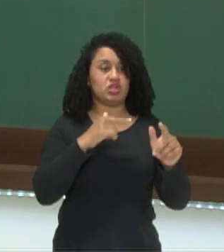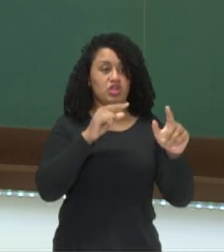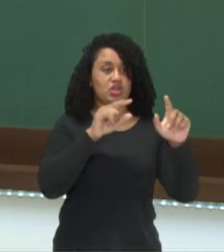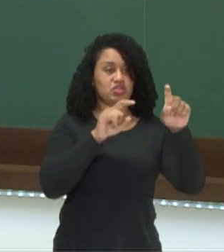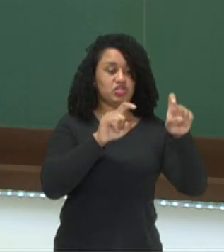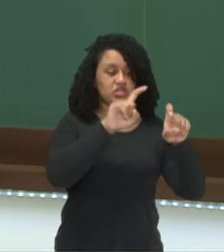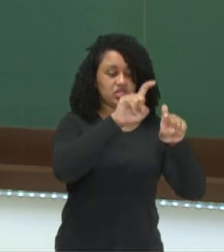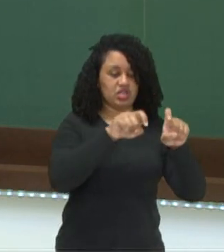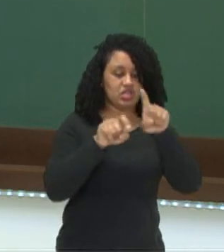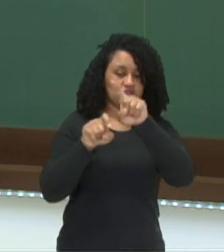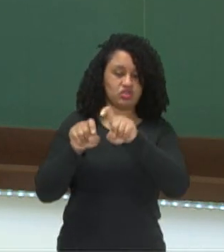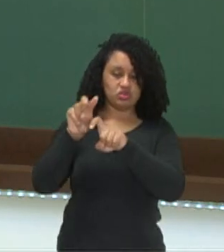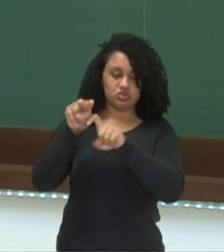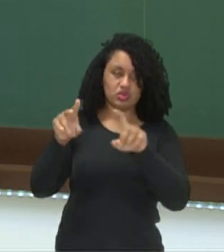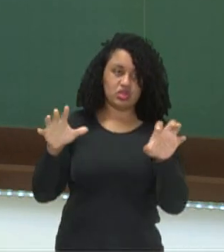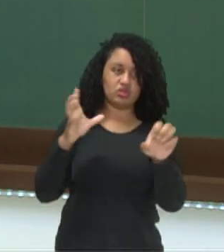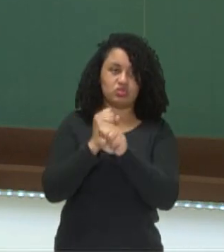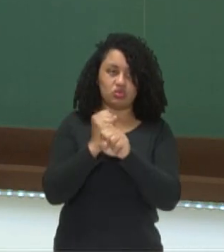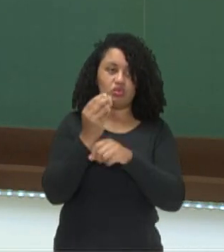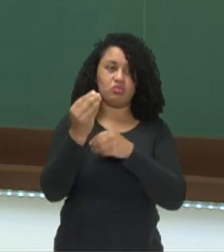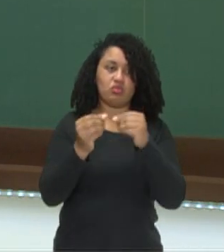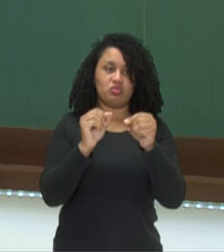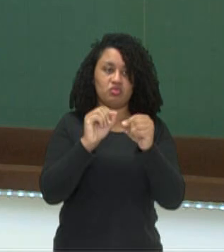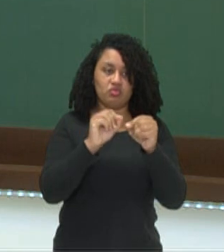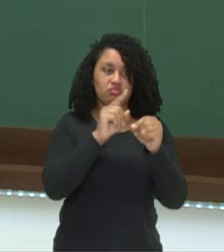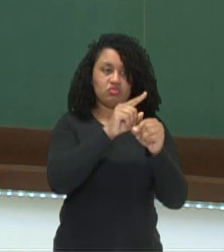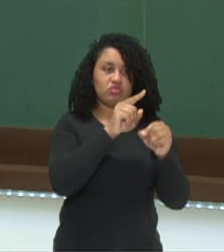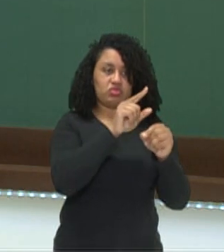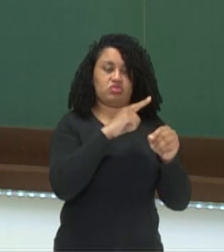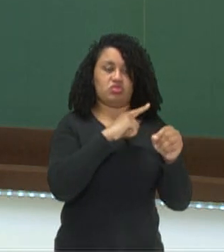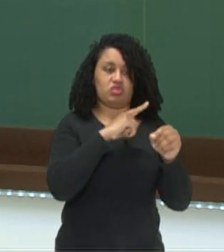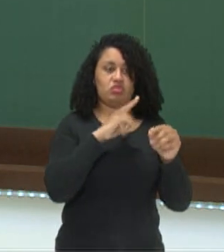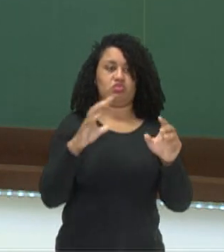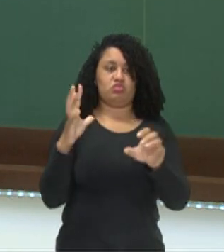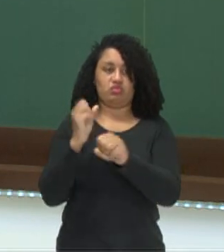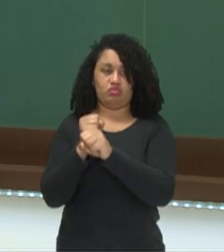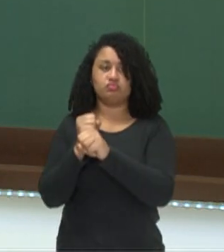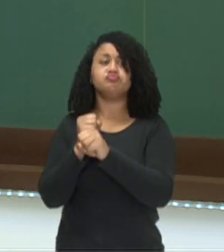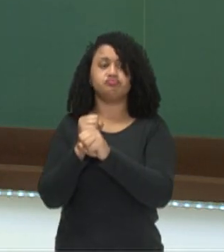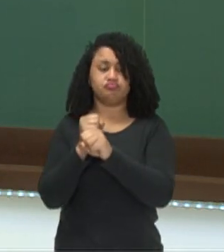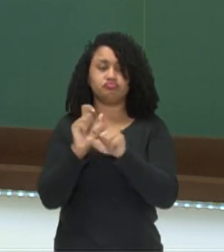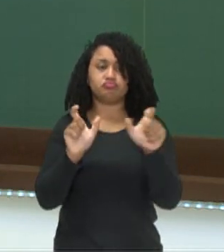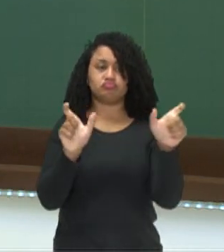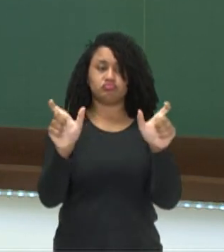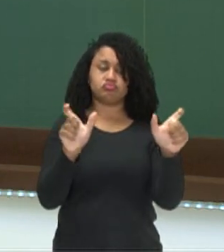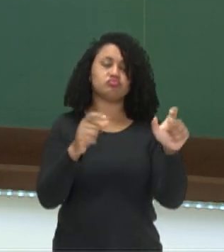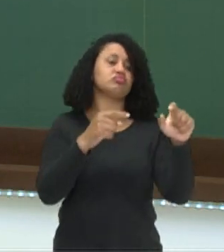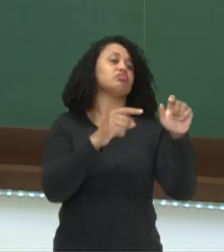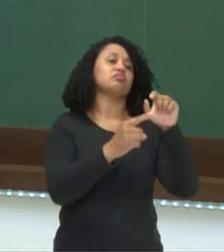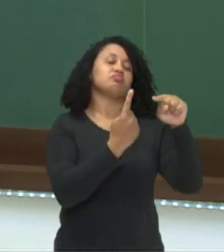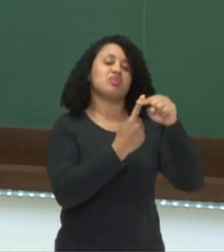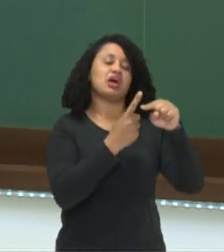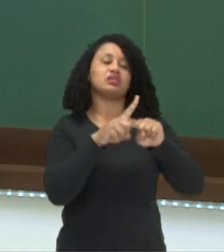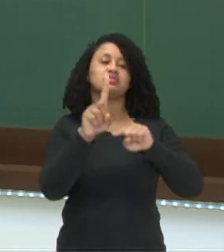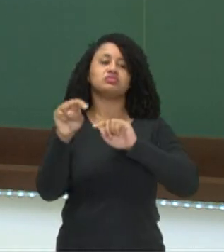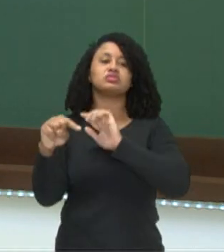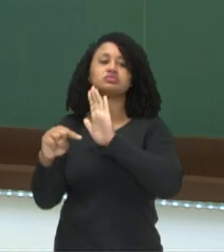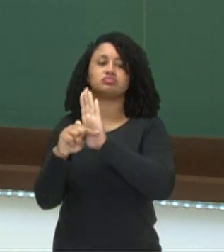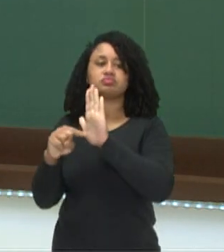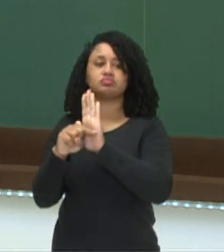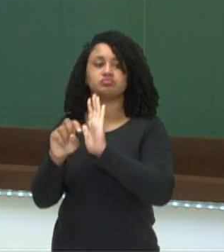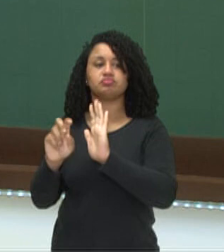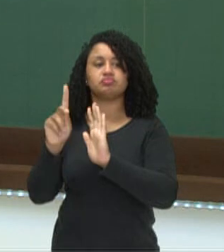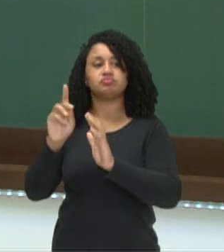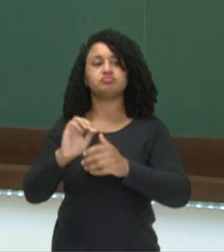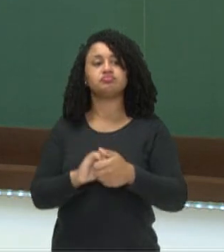ó. Então, eu tenho uma raiz aqui, ó, com o sinal de mais, e a outra com o sinal de menos,